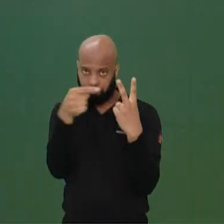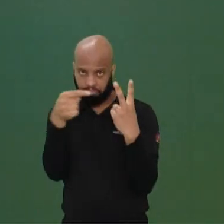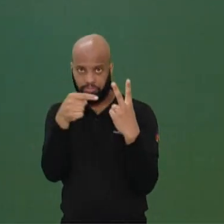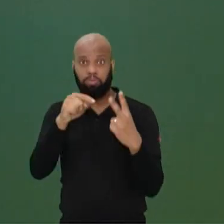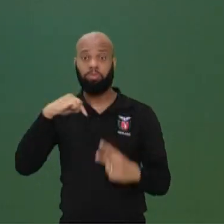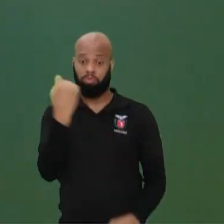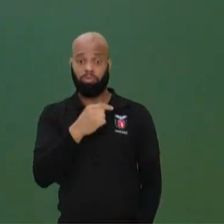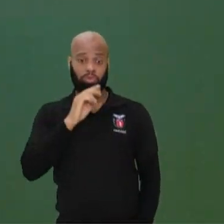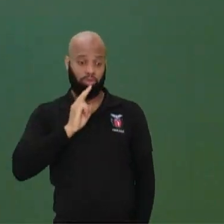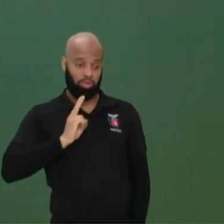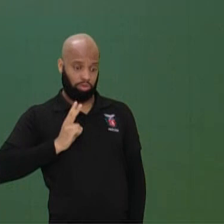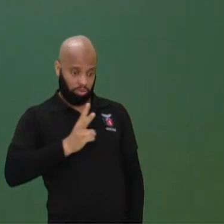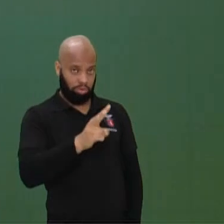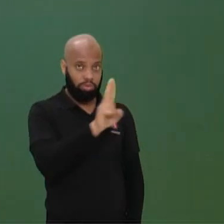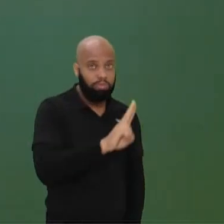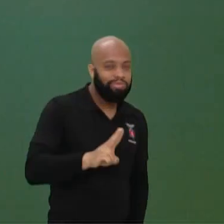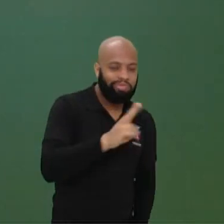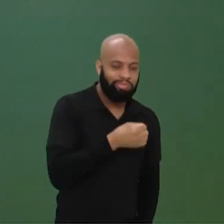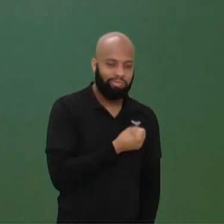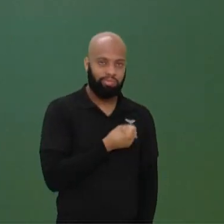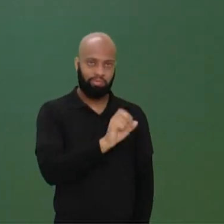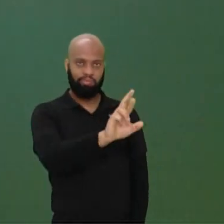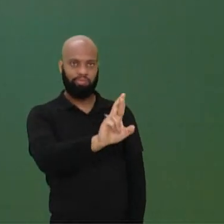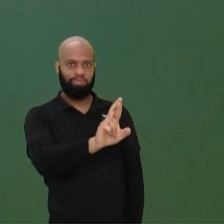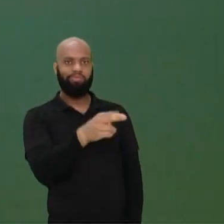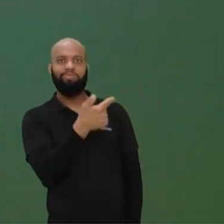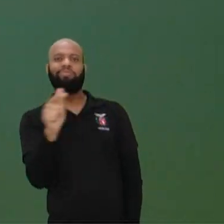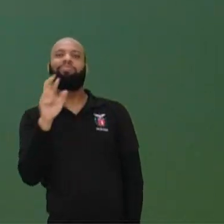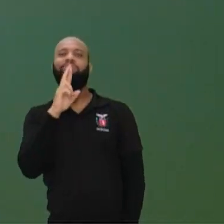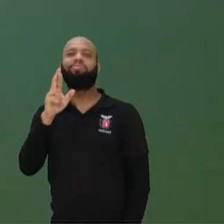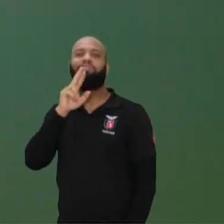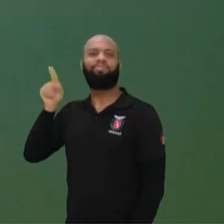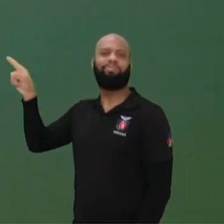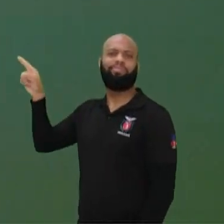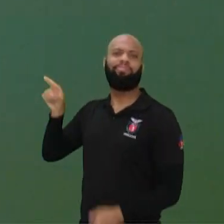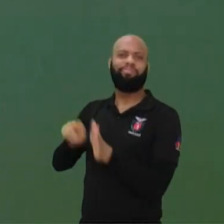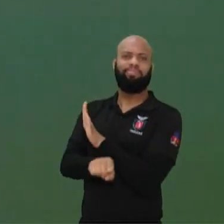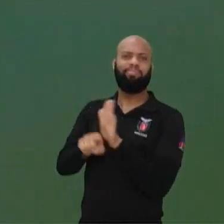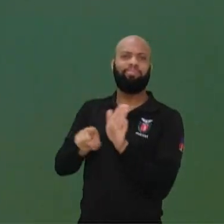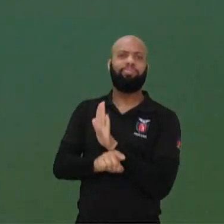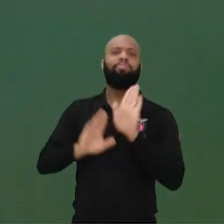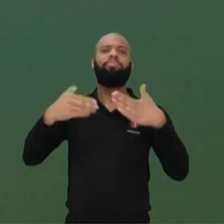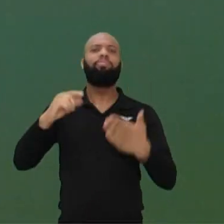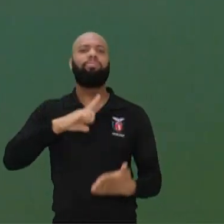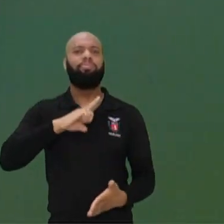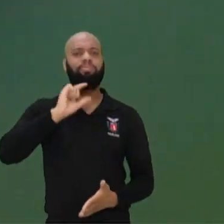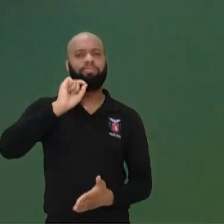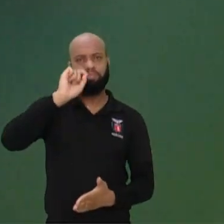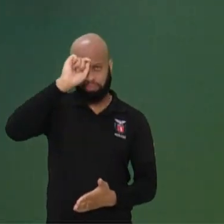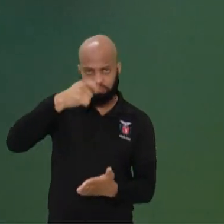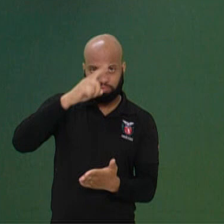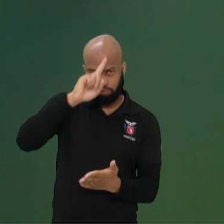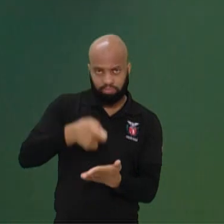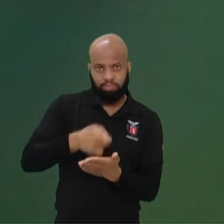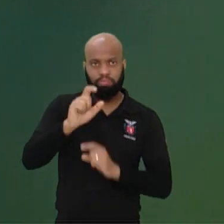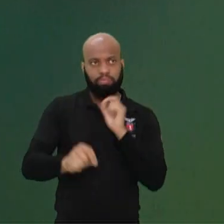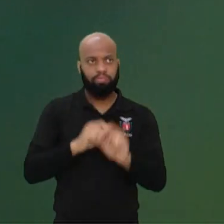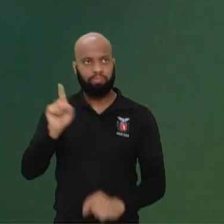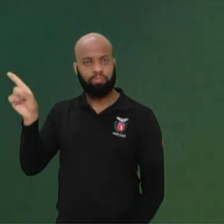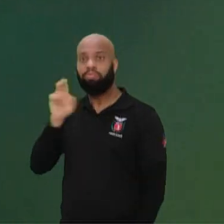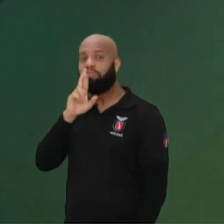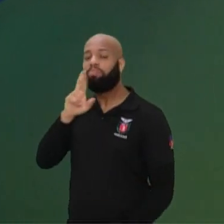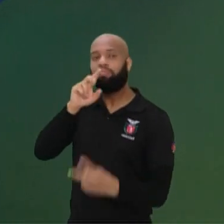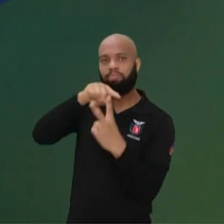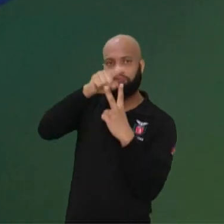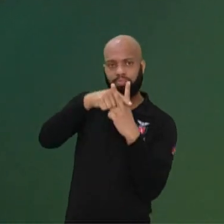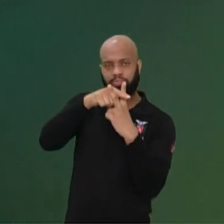números reais, nós não tínhamos solução para esse problema. Então, o que se convencionou? Que esta raiz é